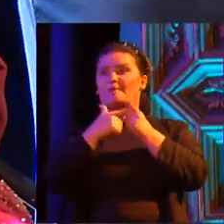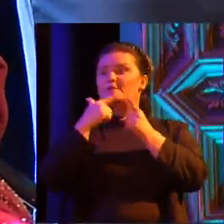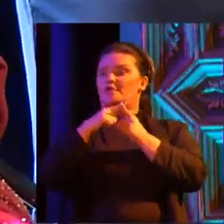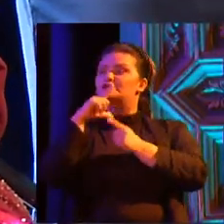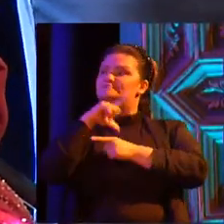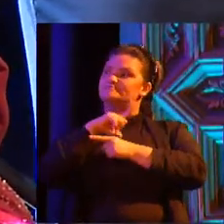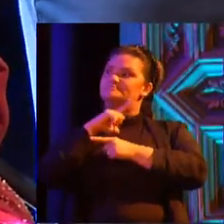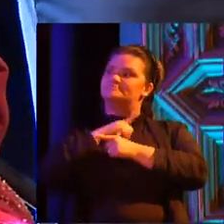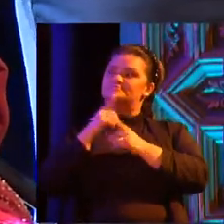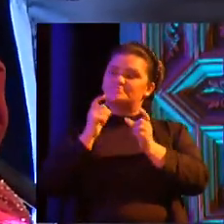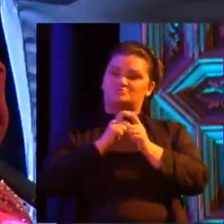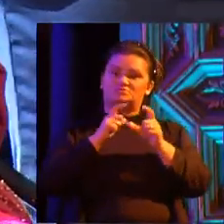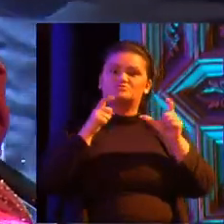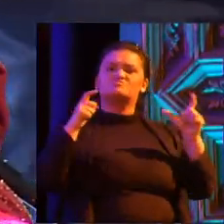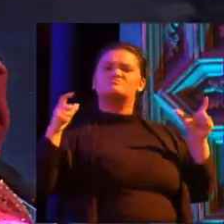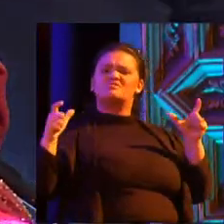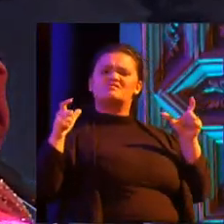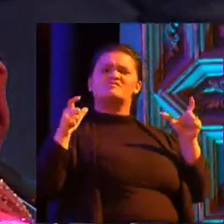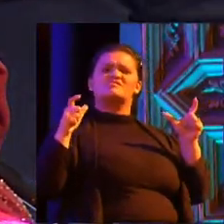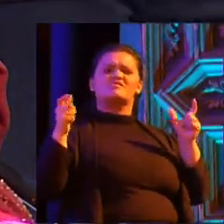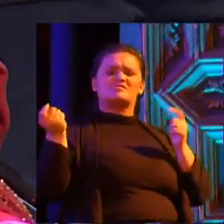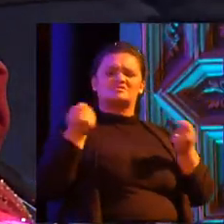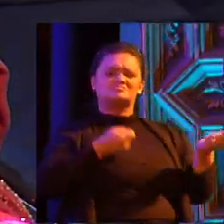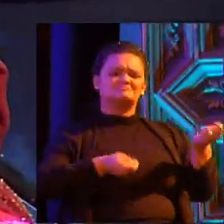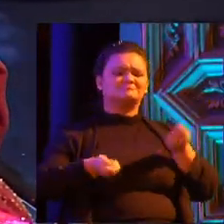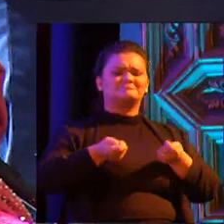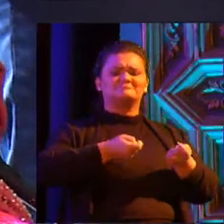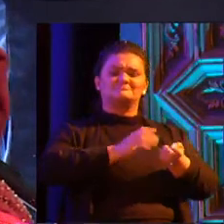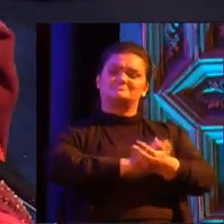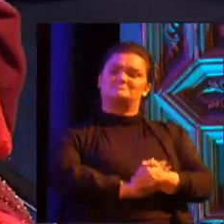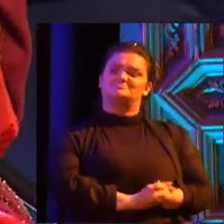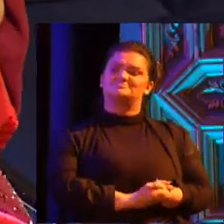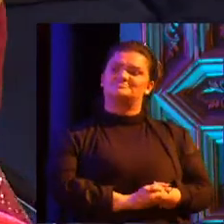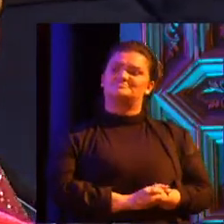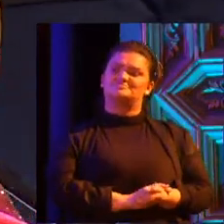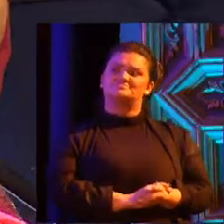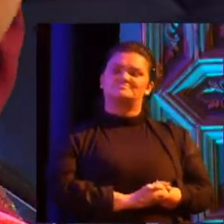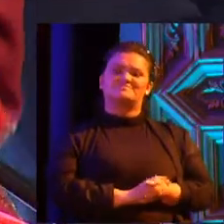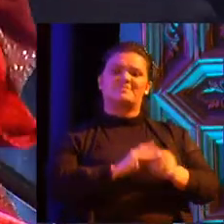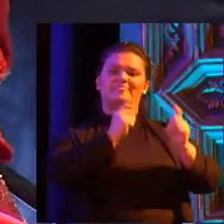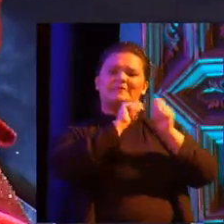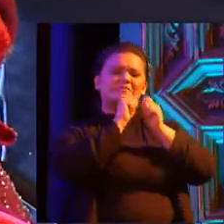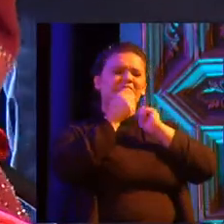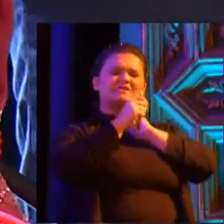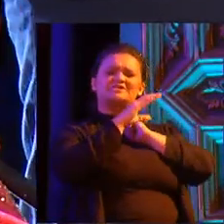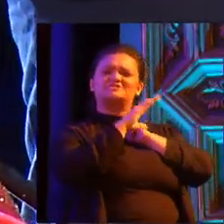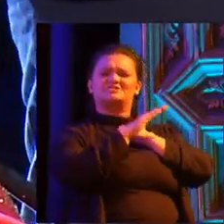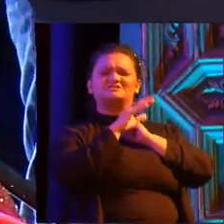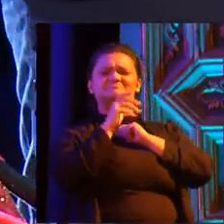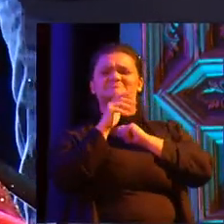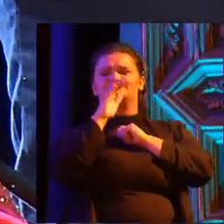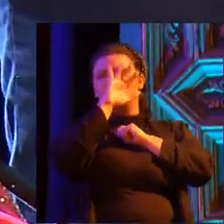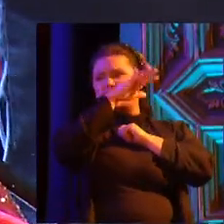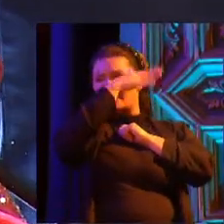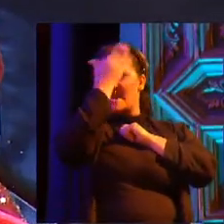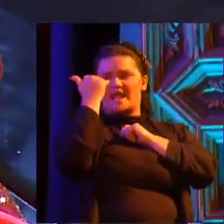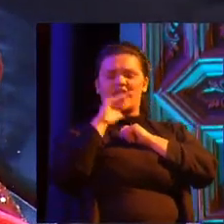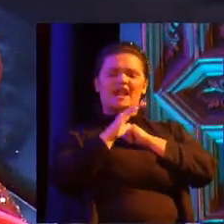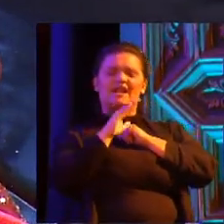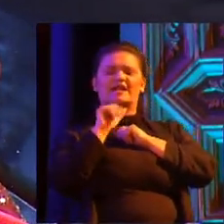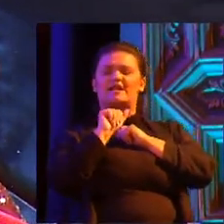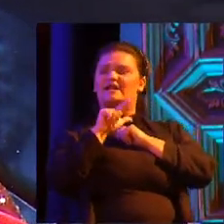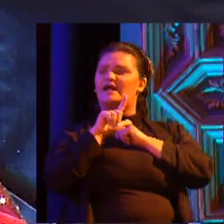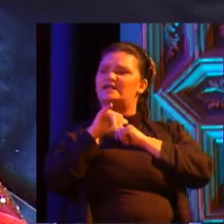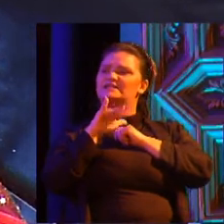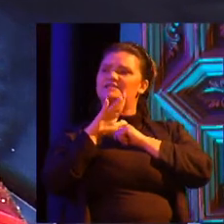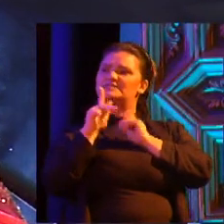os grandes merengues, viu? Os grandes calypso, todas essas músicas caribenhas.